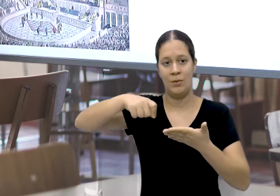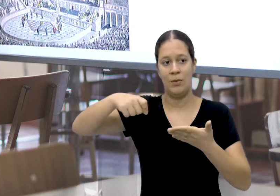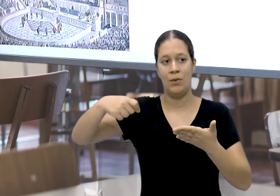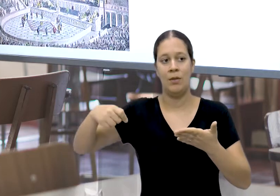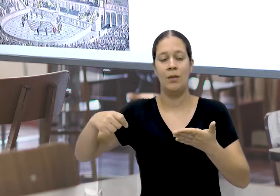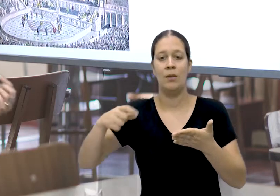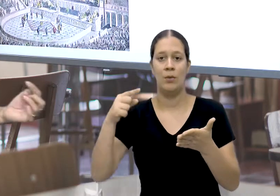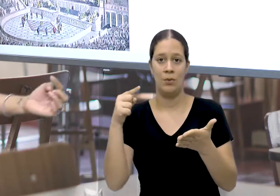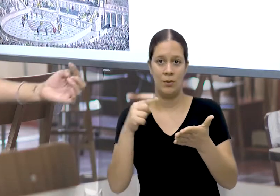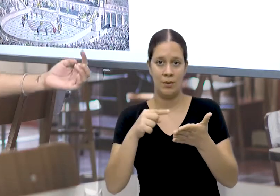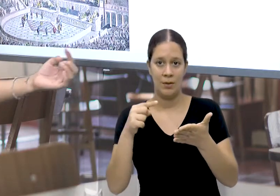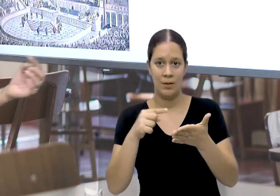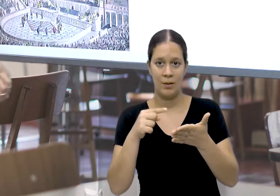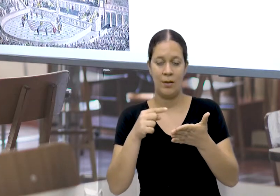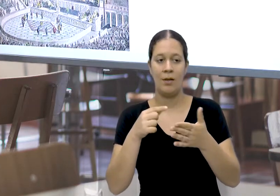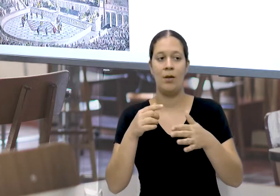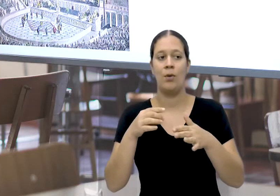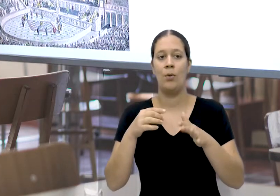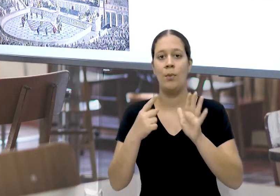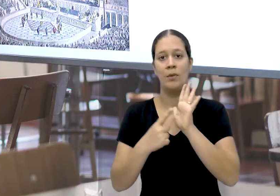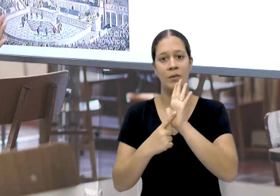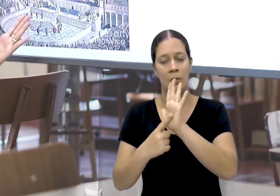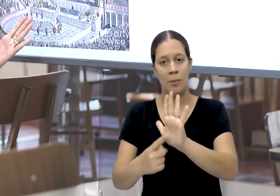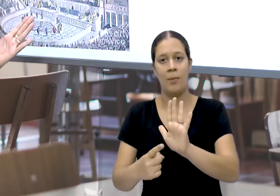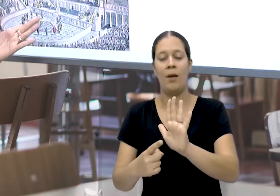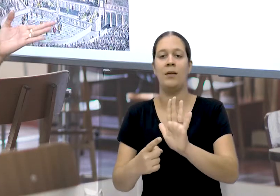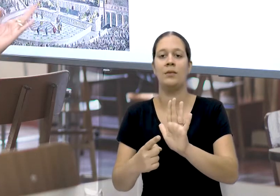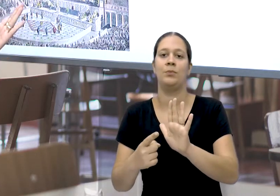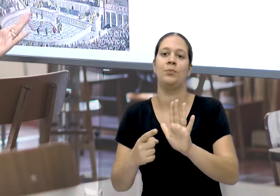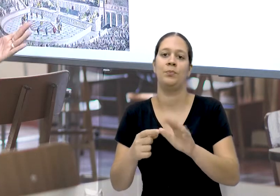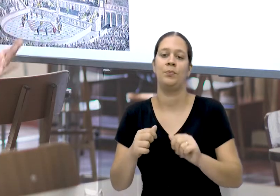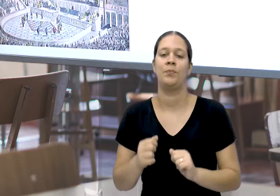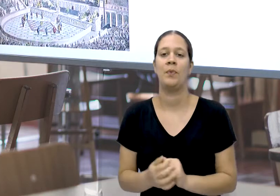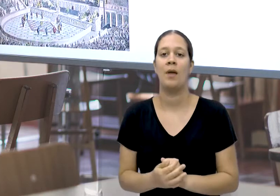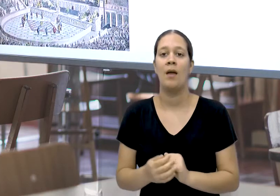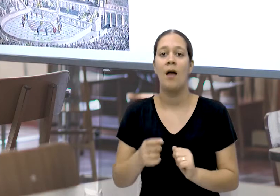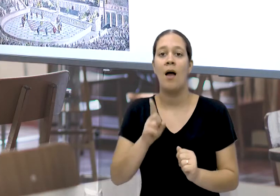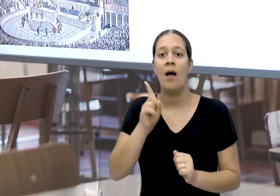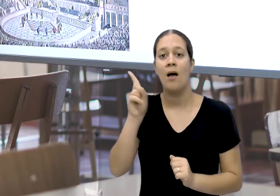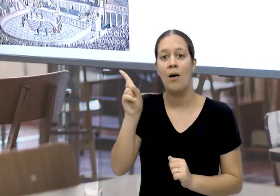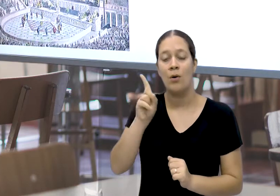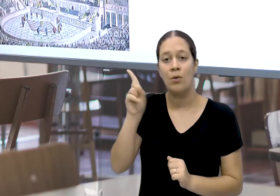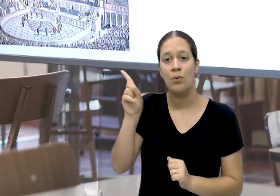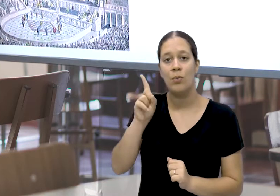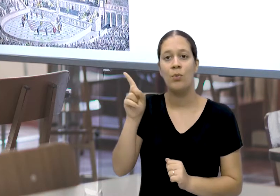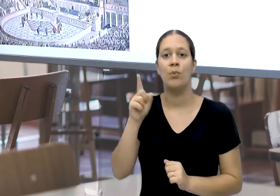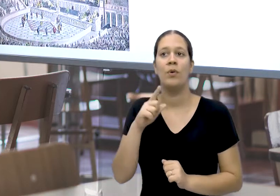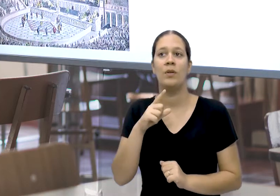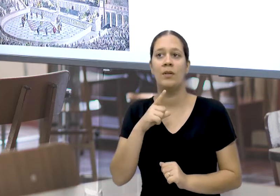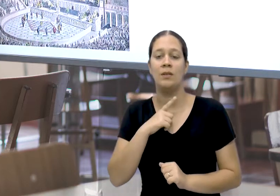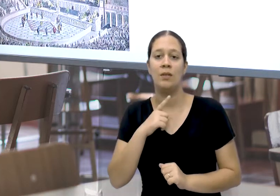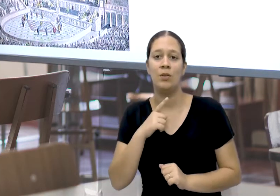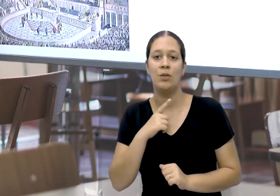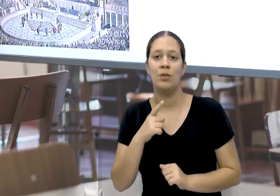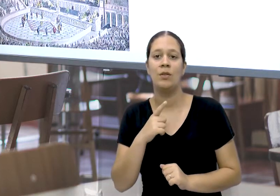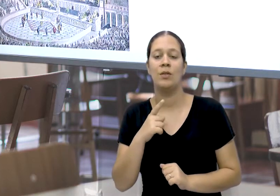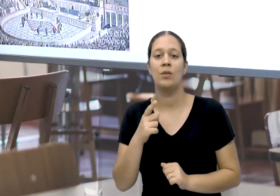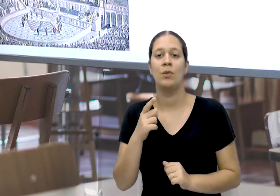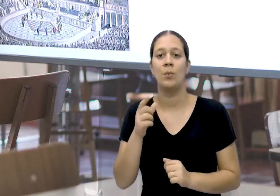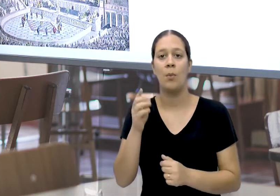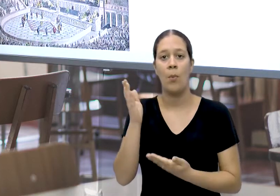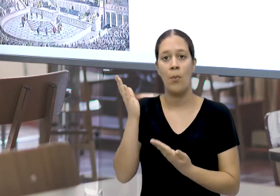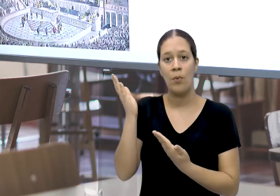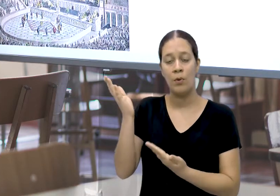Olha, a população lotava. E aqui no palco você tinha apresentações de orquestras, você